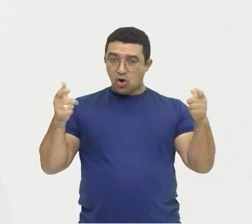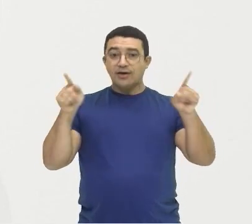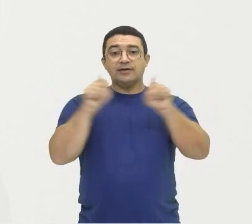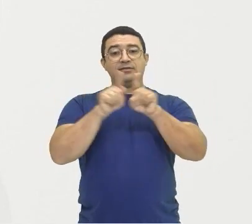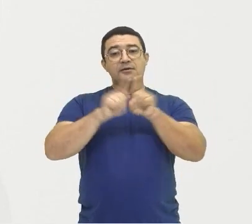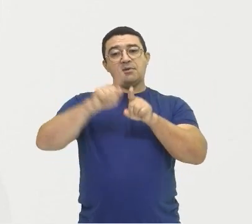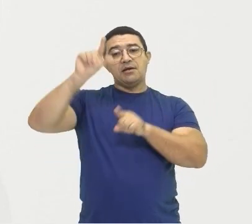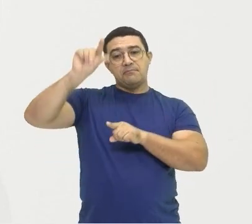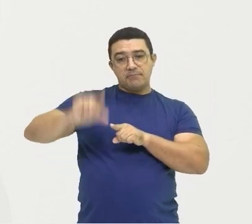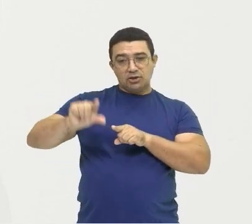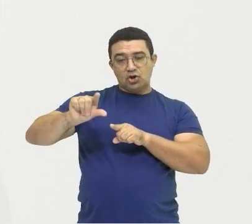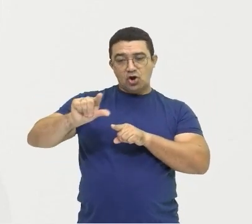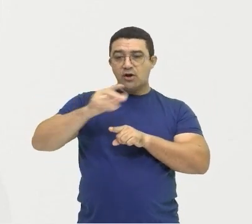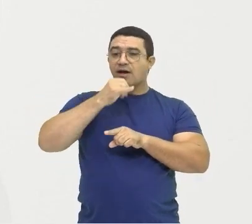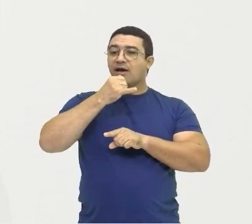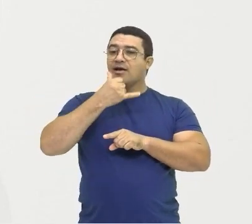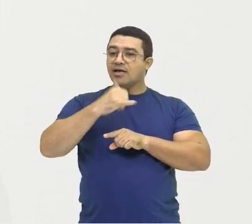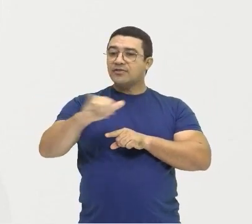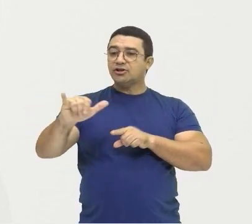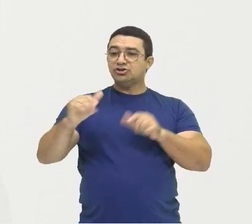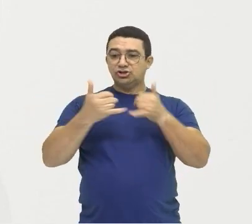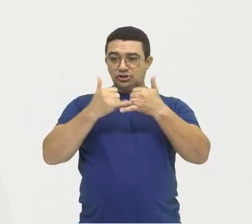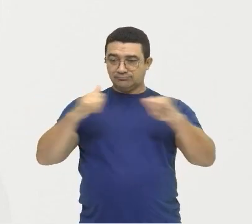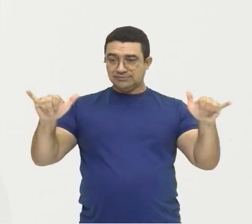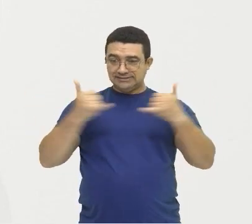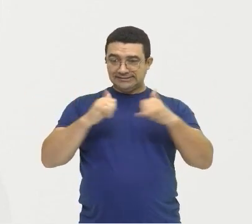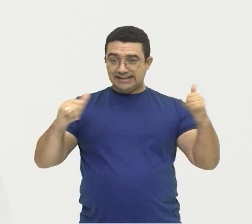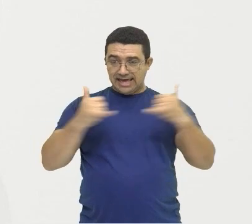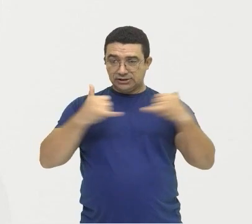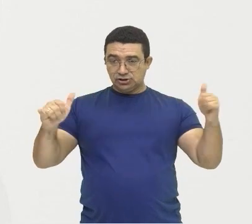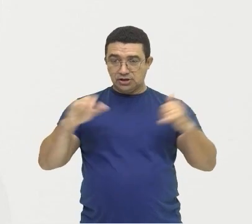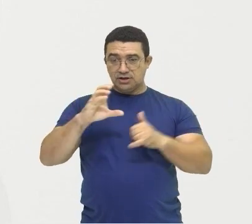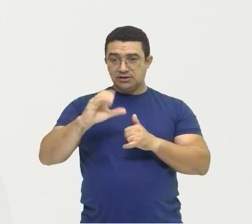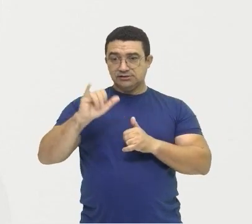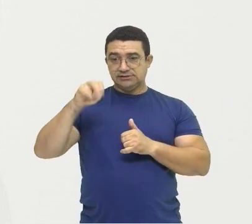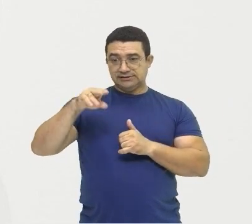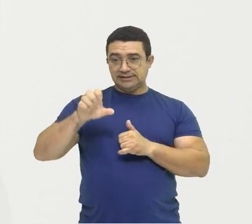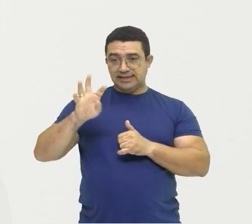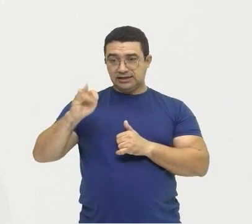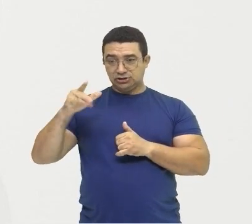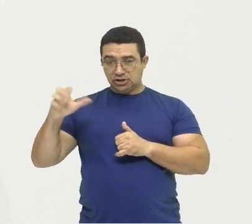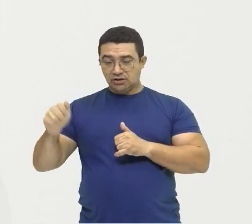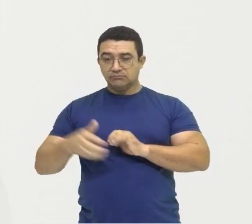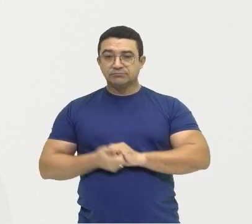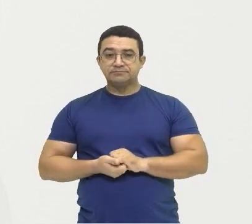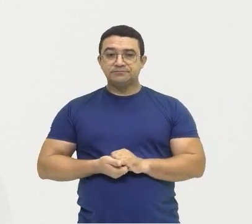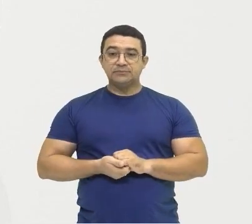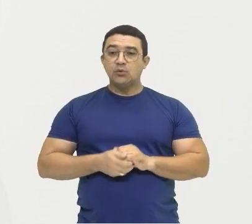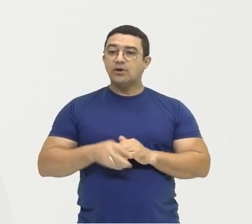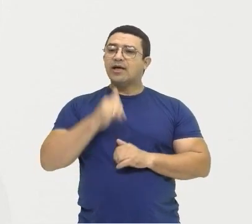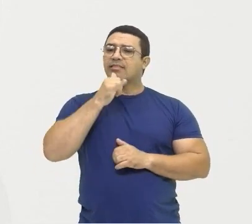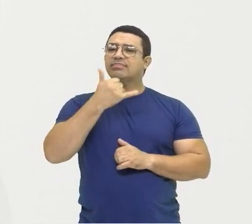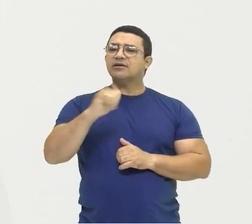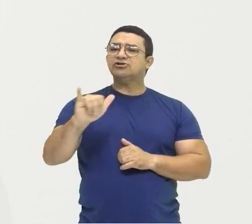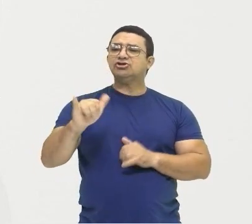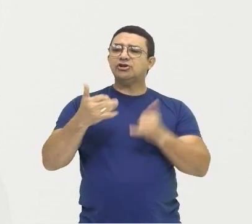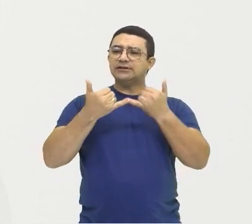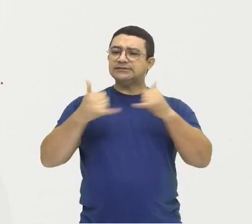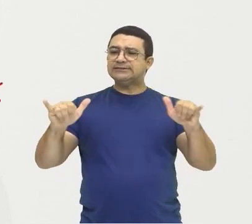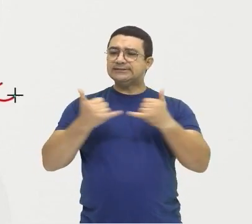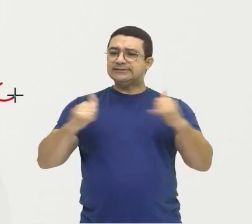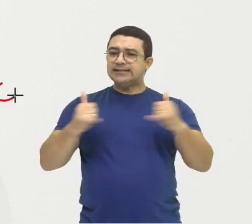e menor. Agora ele está falando aqui da energia cinética, pessoal. A energia cinética, ela depende